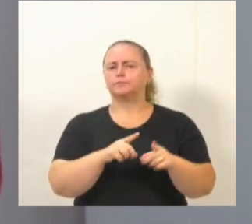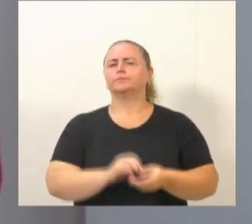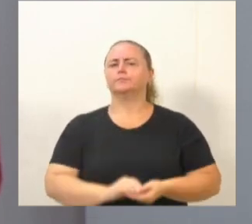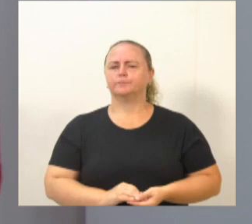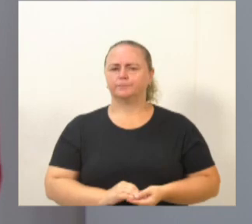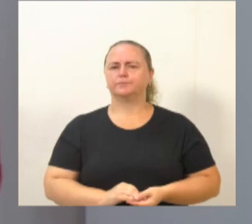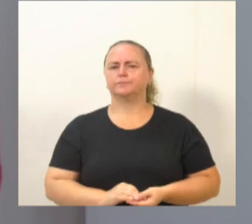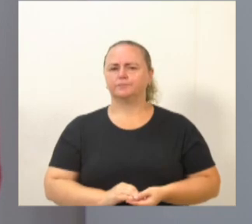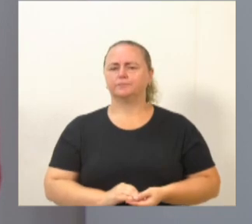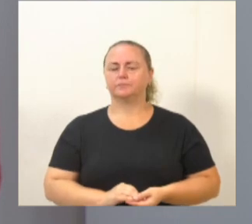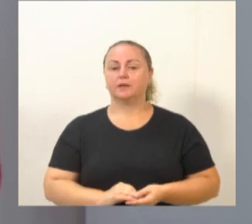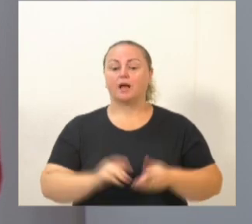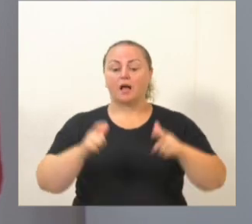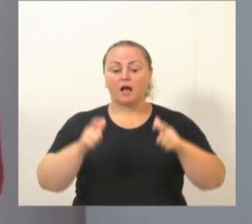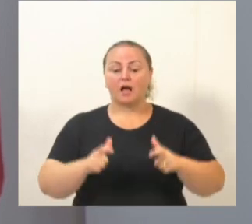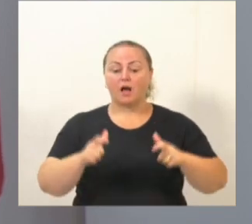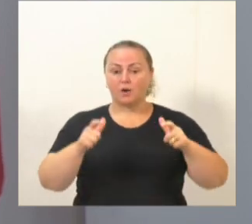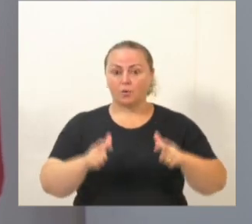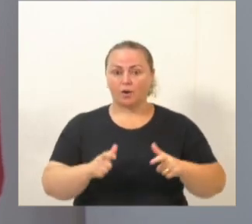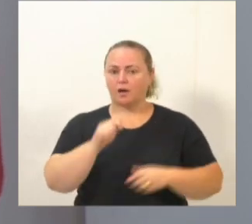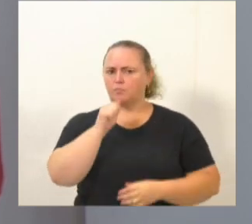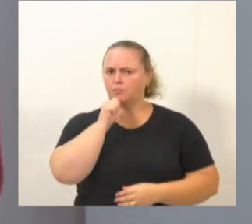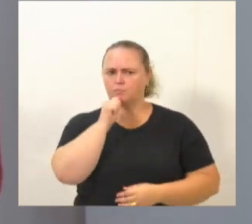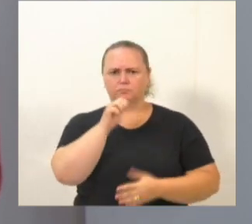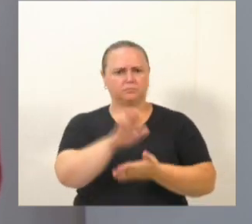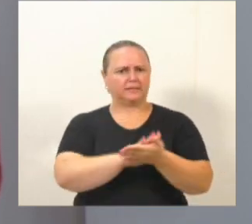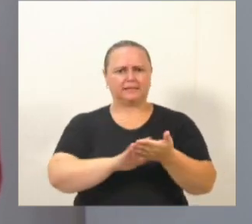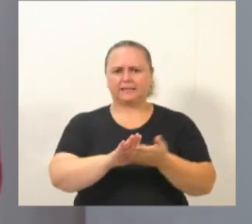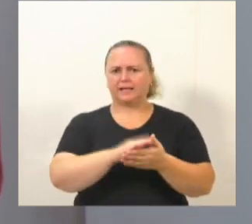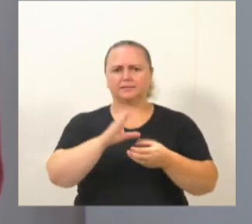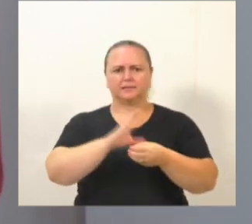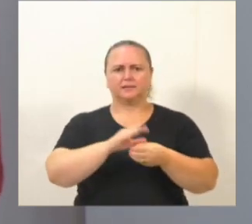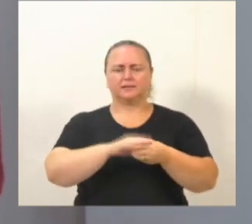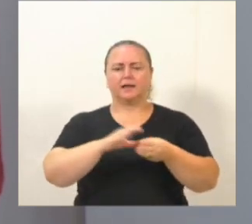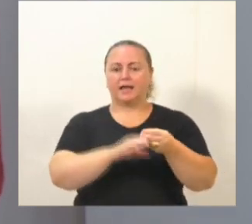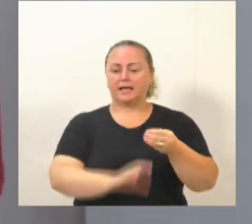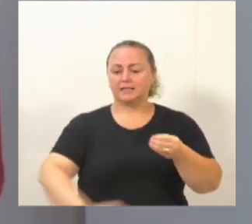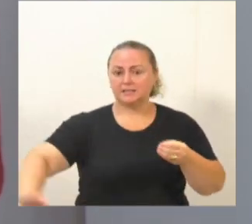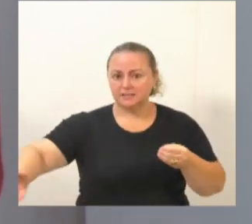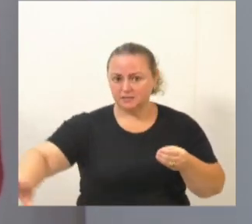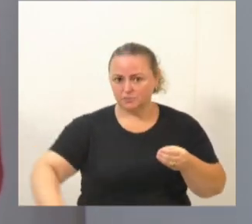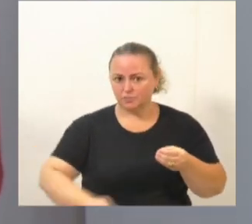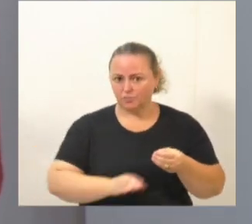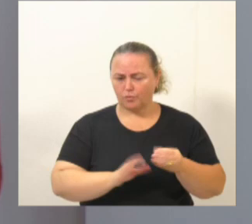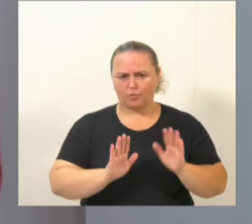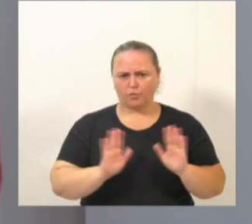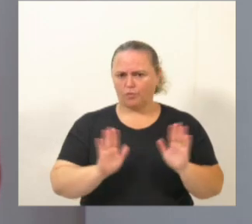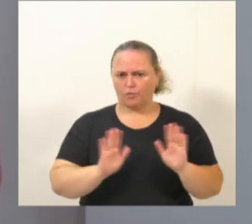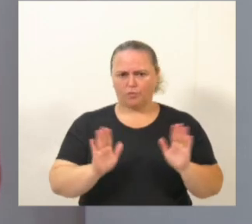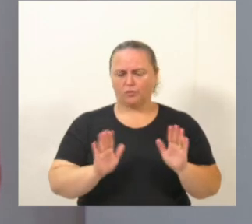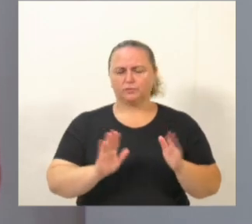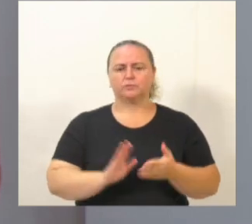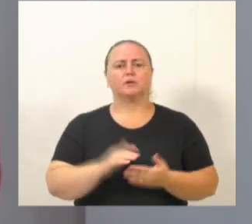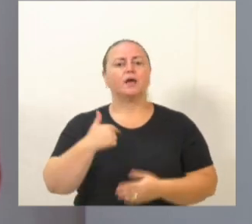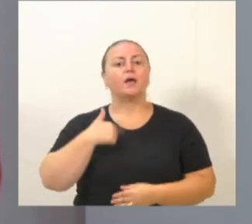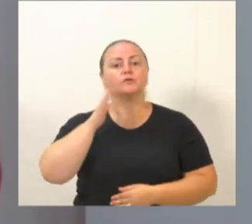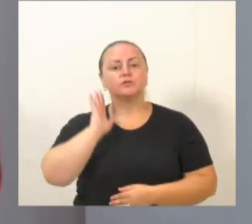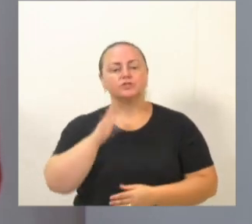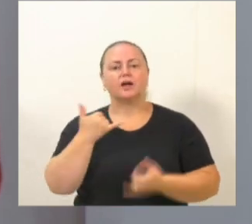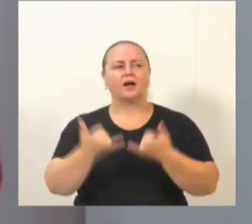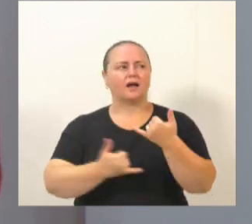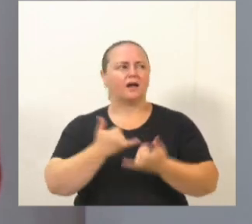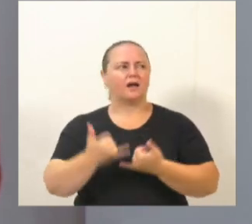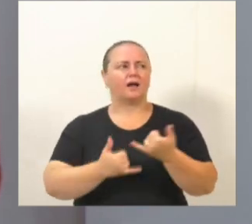que, nos locais onde a gente ainda não tem rede de esgoto, mesmo esses que estão abaixo do nível da rua, eu já fiz essa brincadeira com o senhor algumas